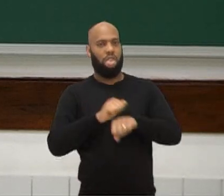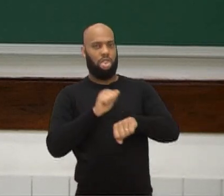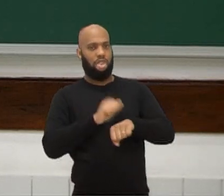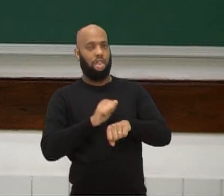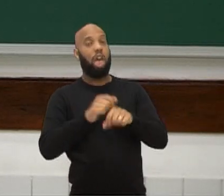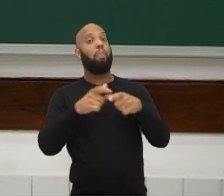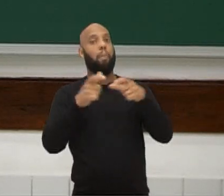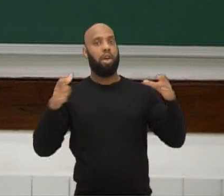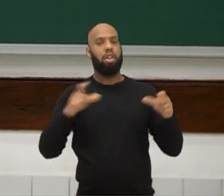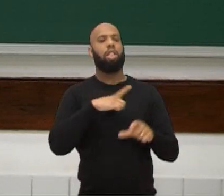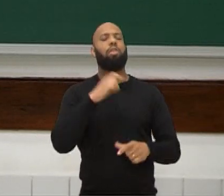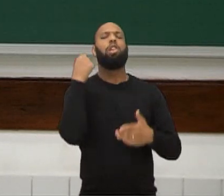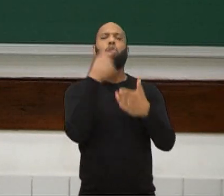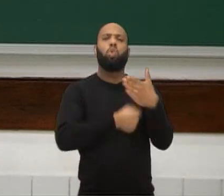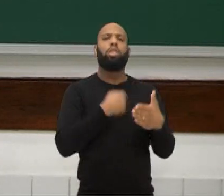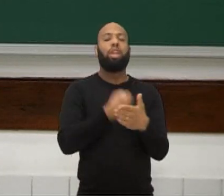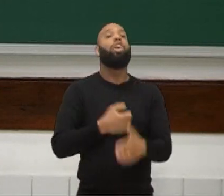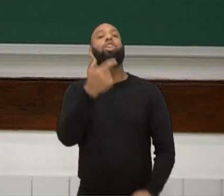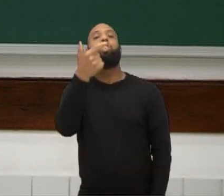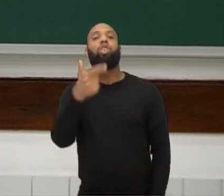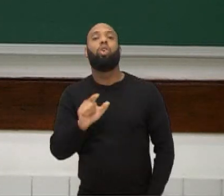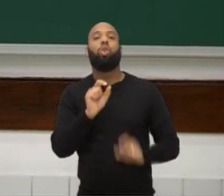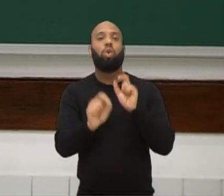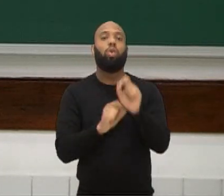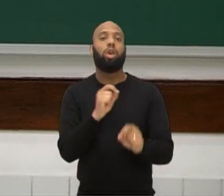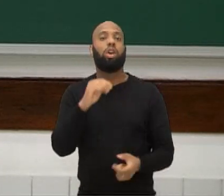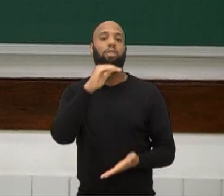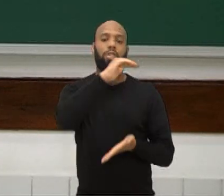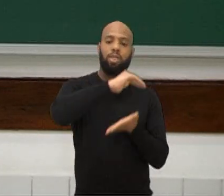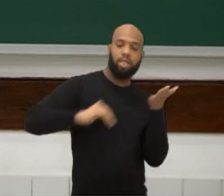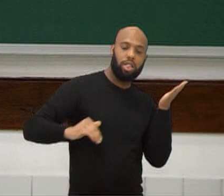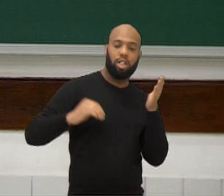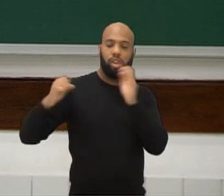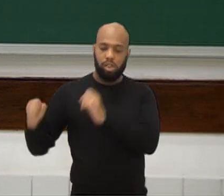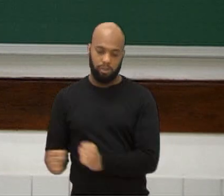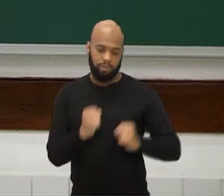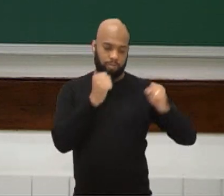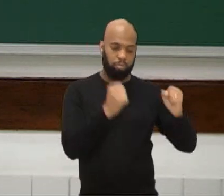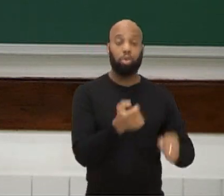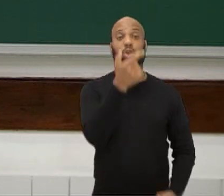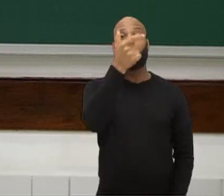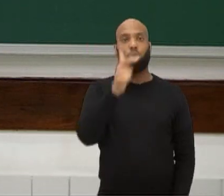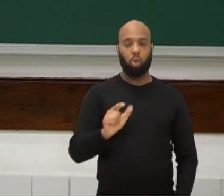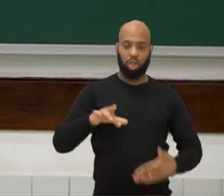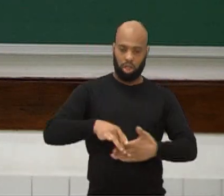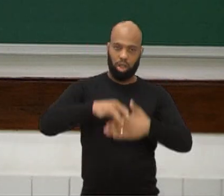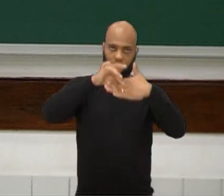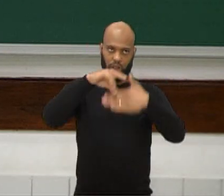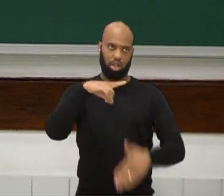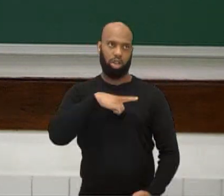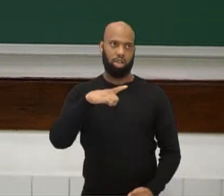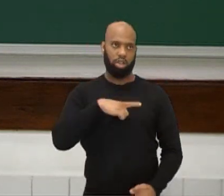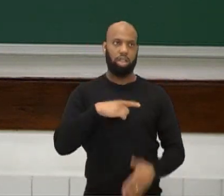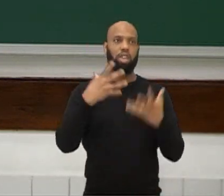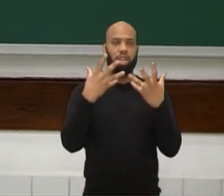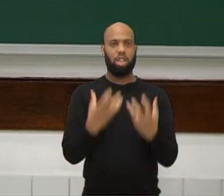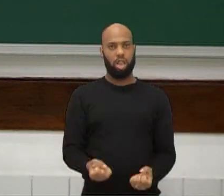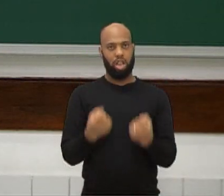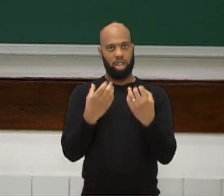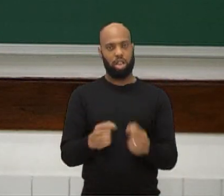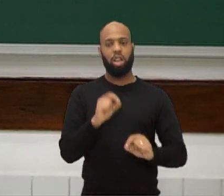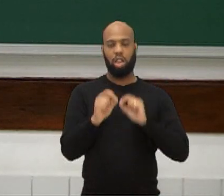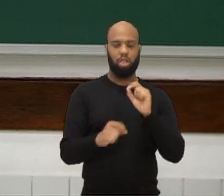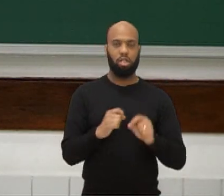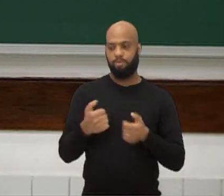miséria, tiveram que lutar novamente para conseguir colocar um representante, um líder que estivesse trabalhando por